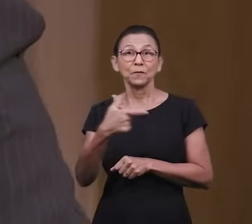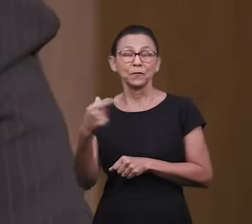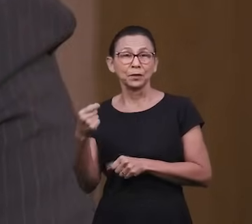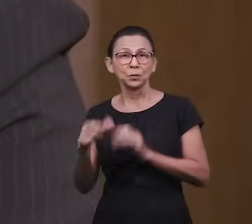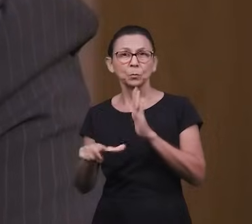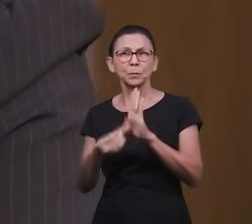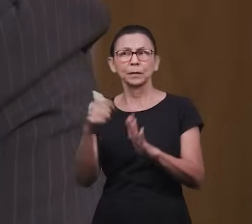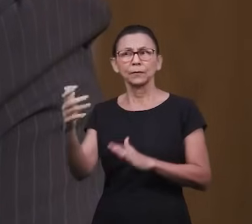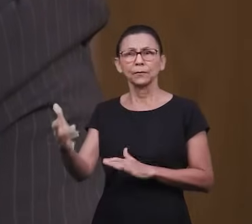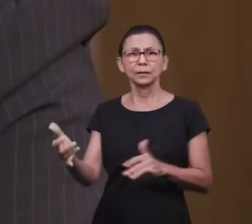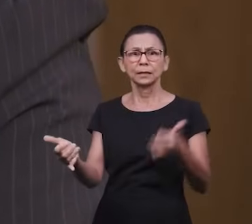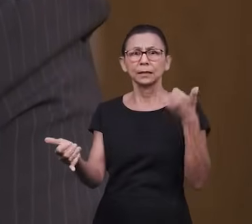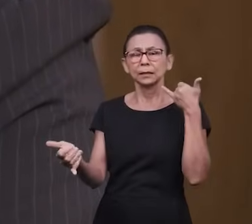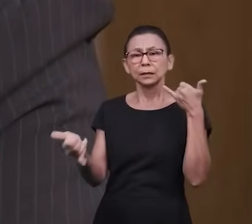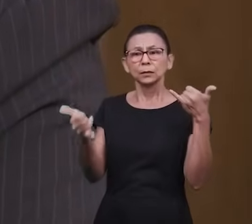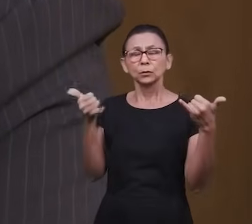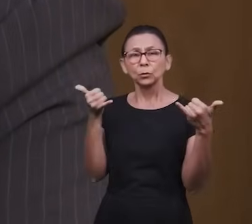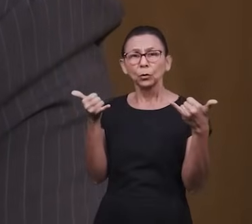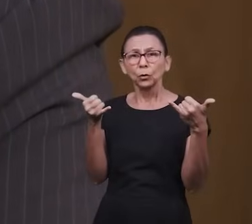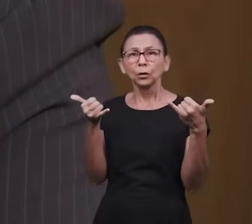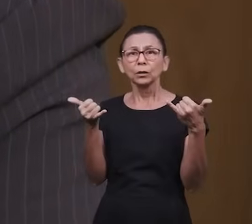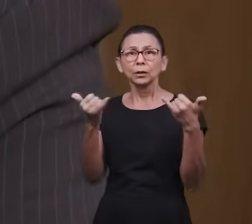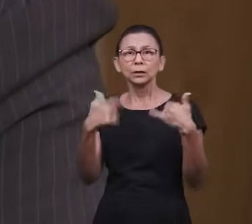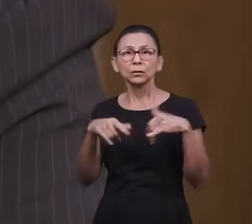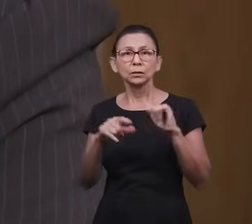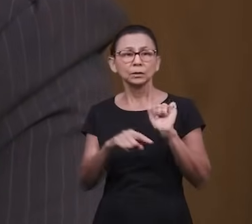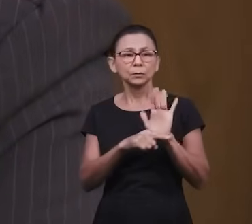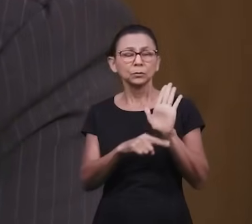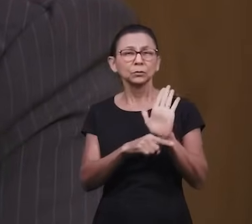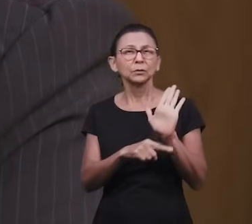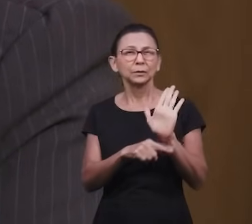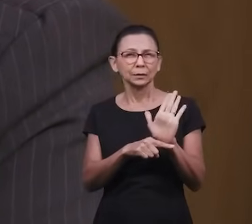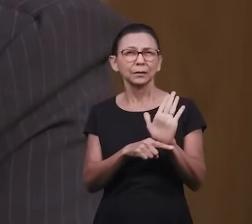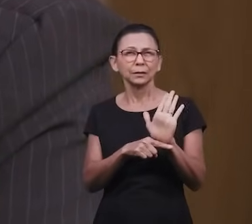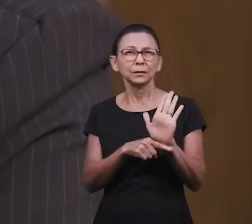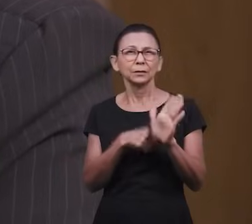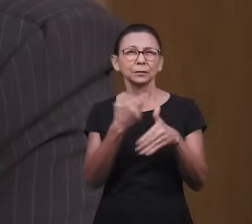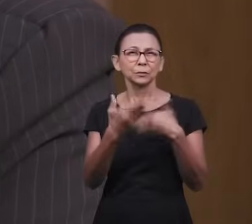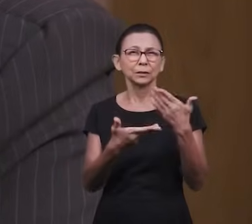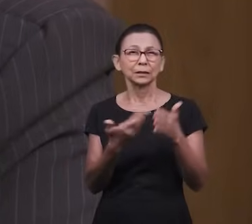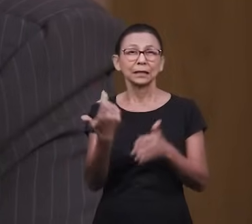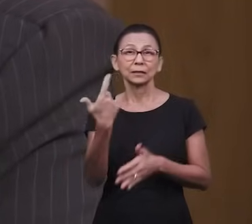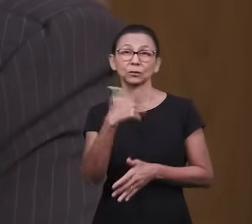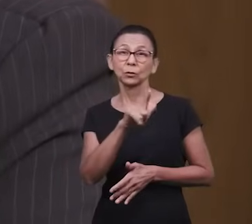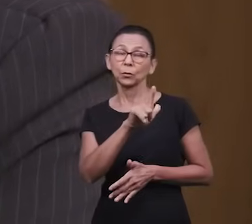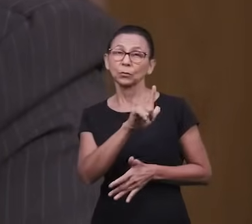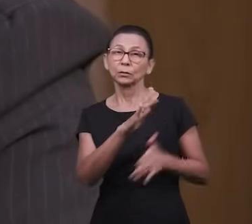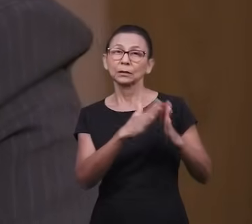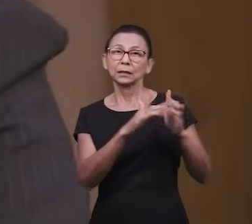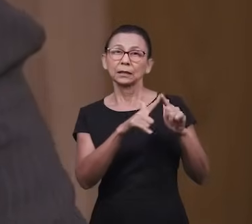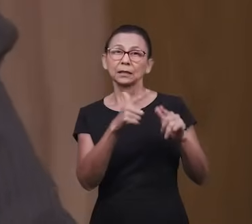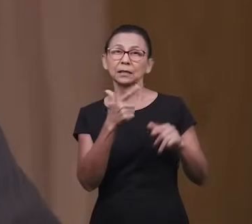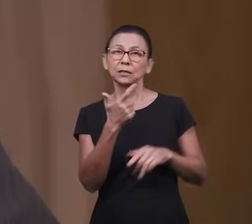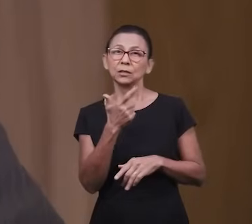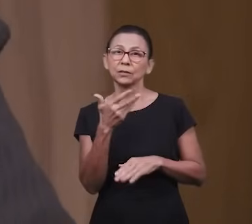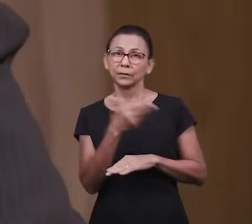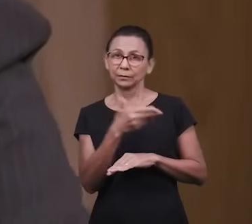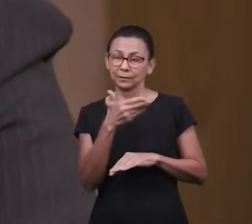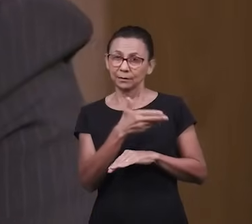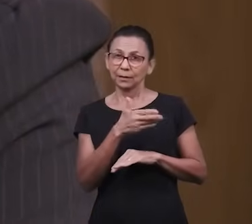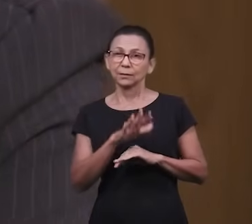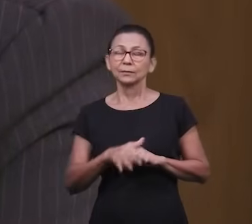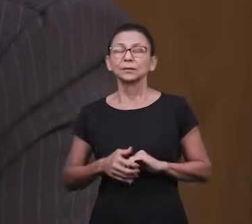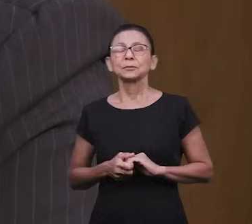em 2020 e nós vimos assistindo essa irmã que, quando ligou, era de uma outra